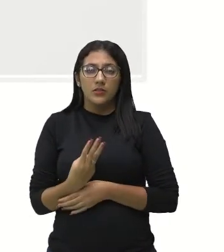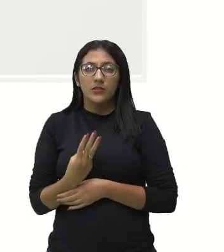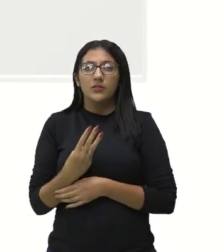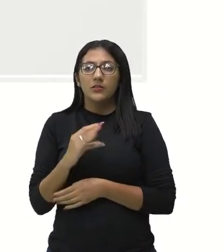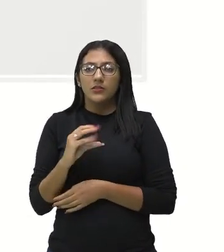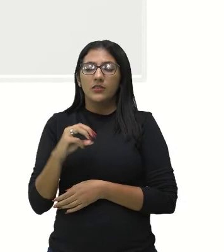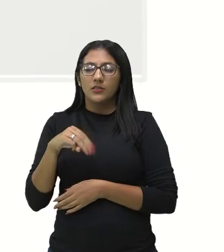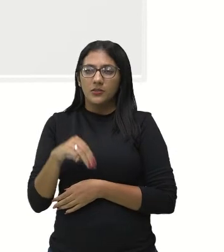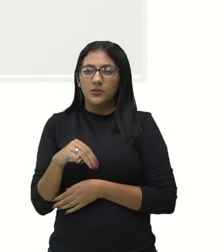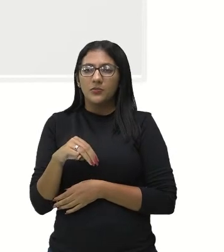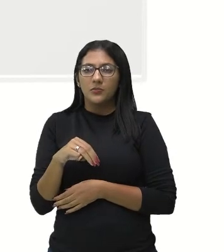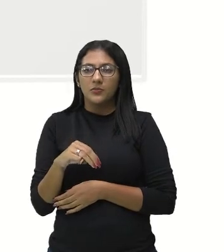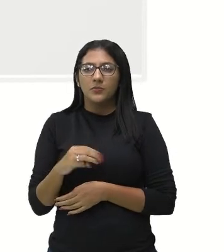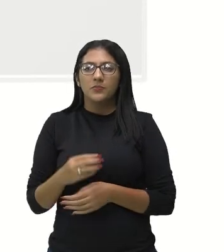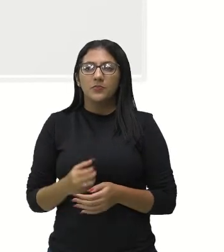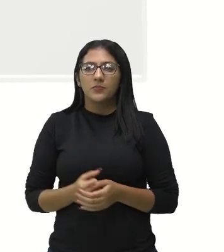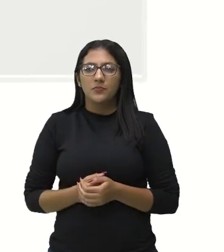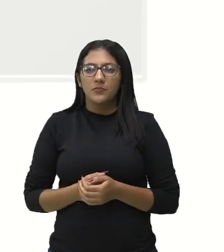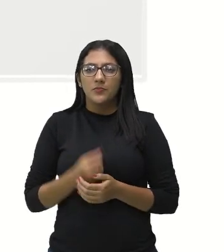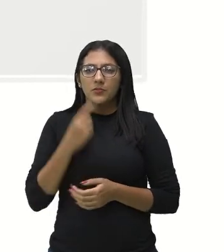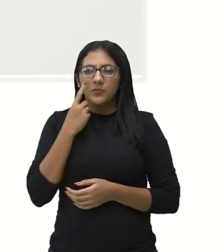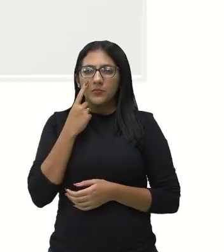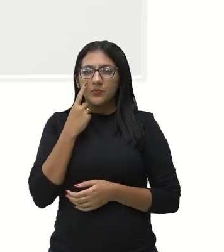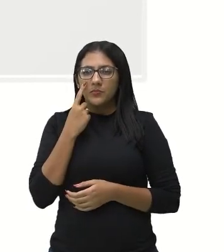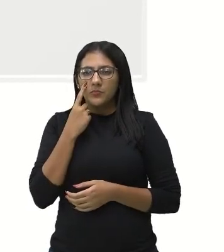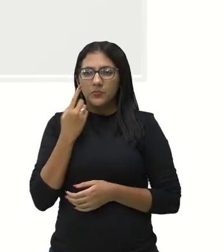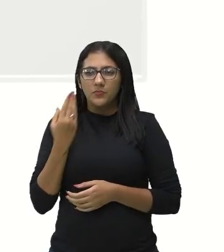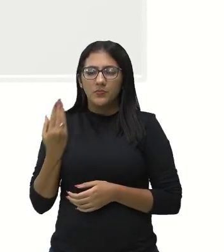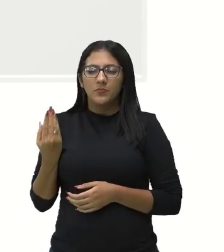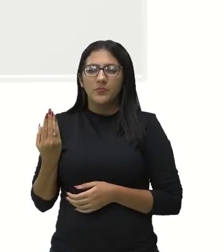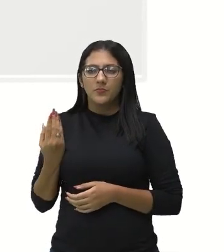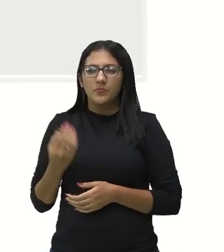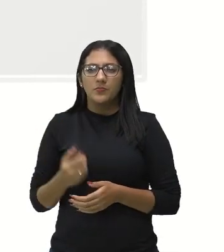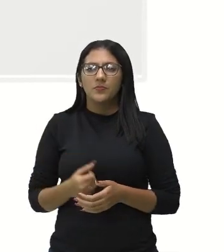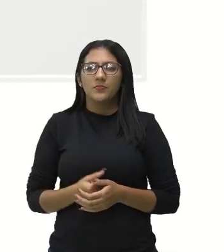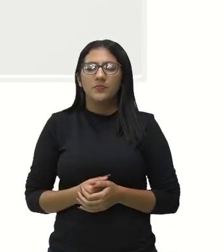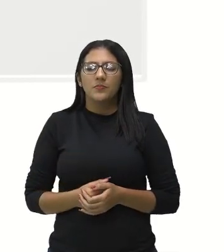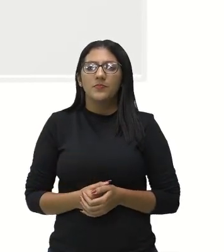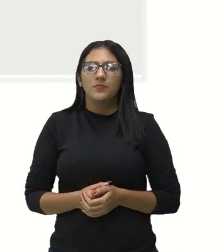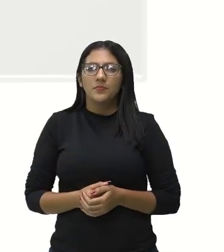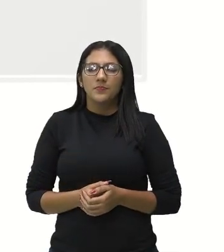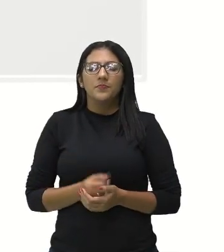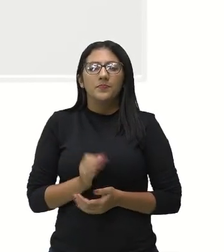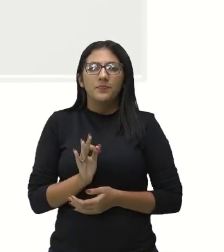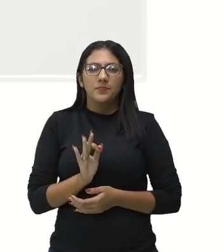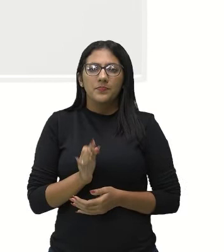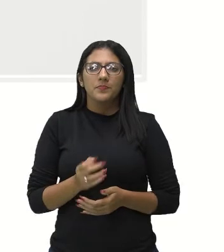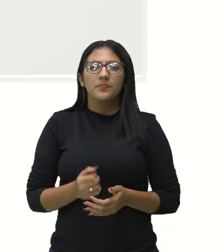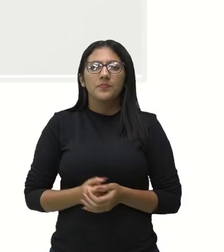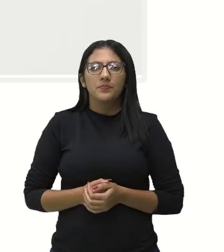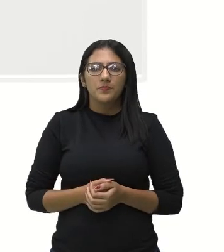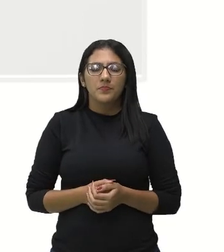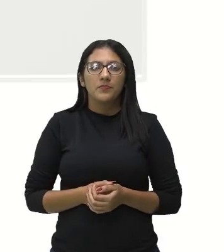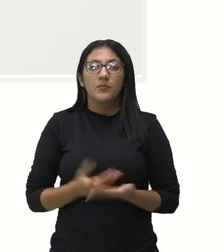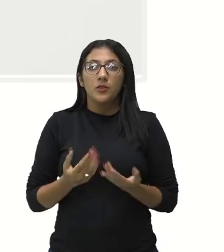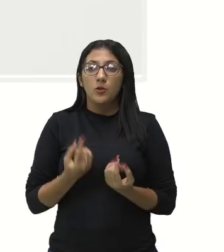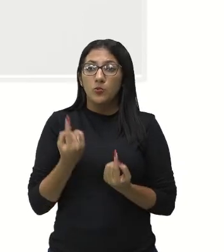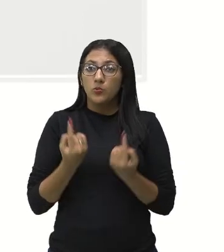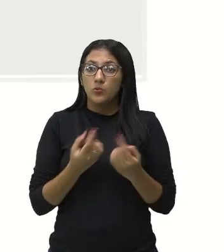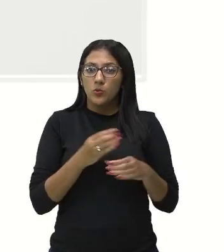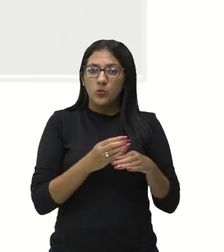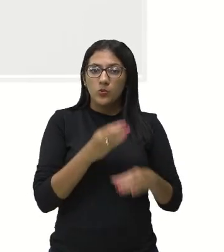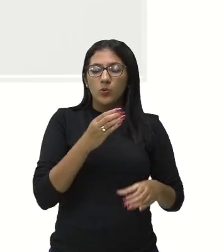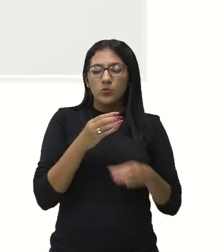3 centímetros aqui. Deixa eu tentar escrever o 3 aqui. Muito bem. Aí estão os 2 cilindros